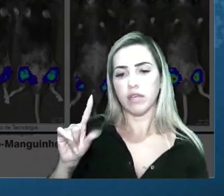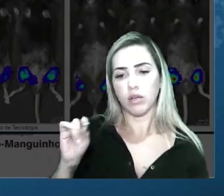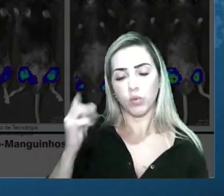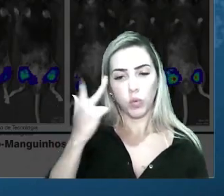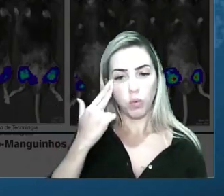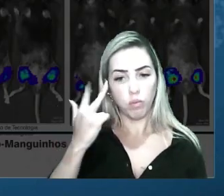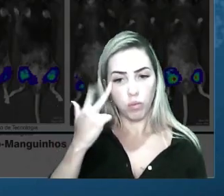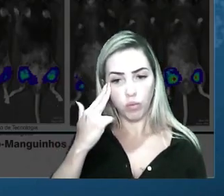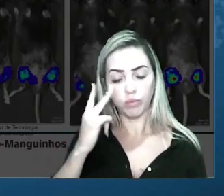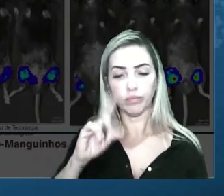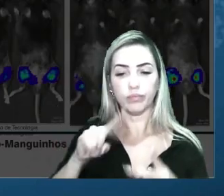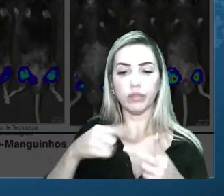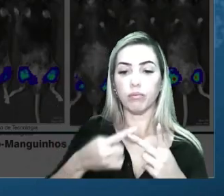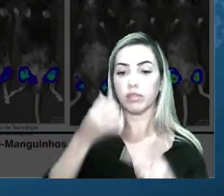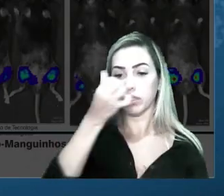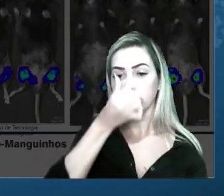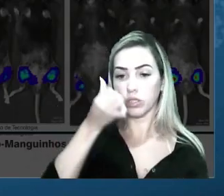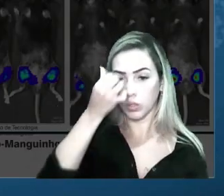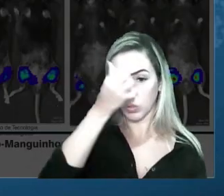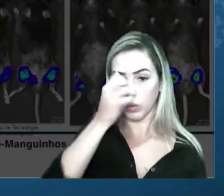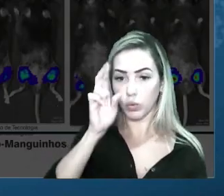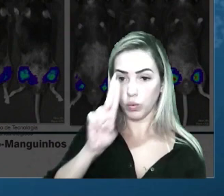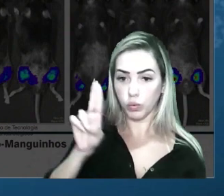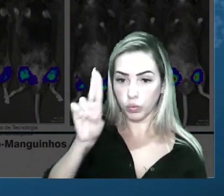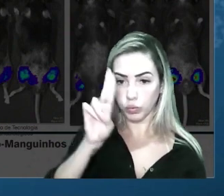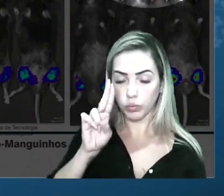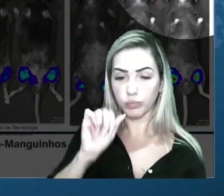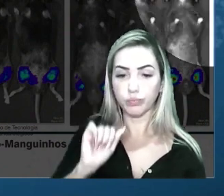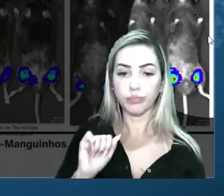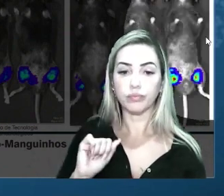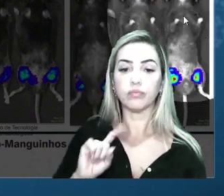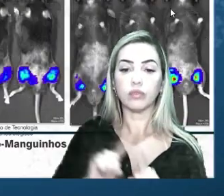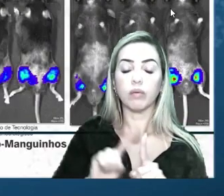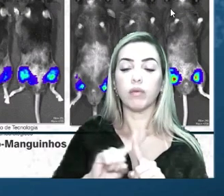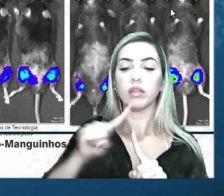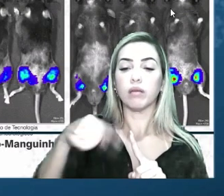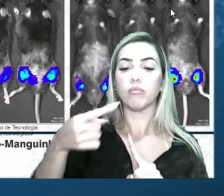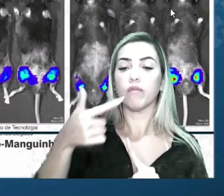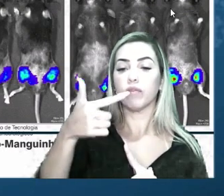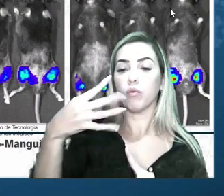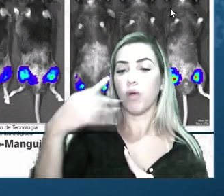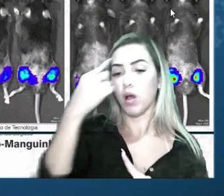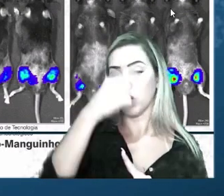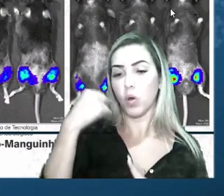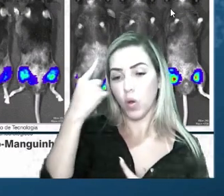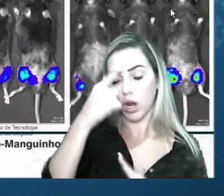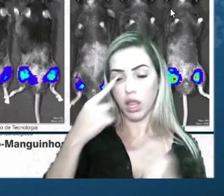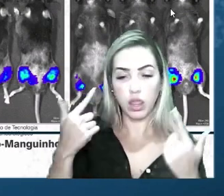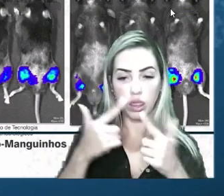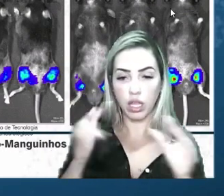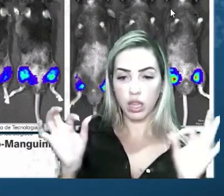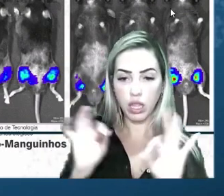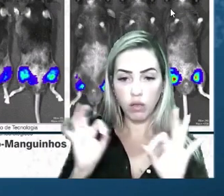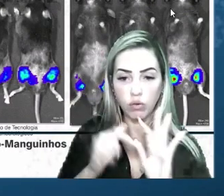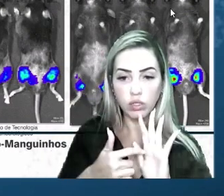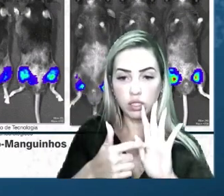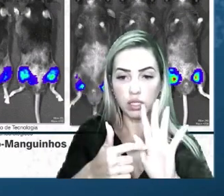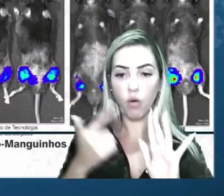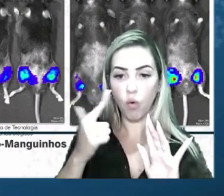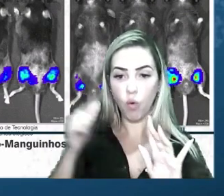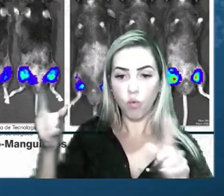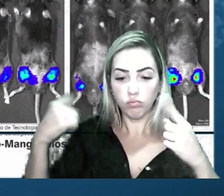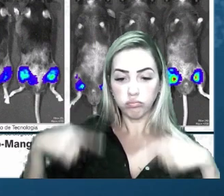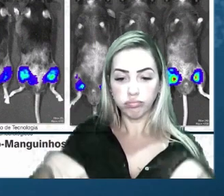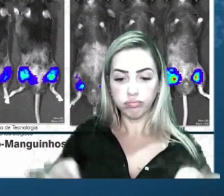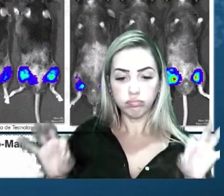de 6 horas de aplicação. Depois de 24 horas, nós já não temos mais nenhum sinal em outro órgão que não